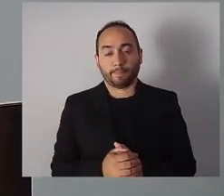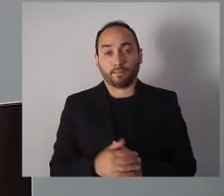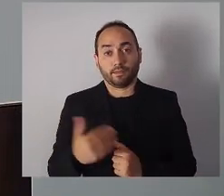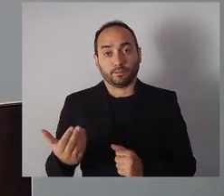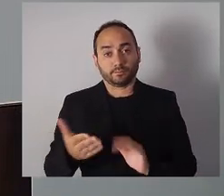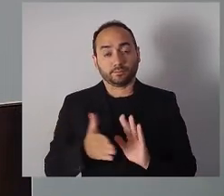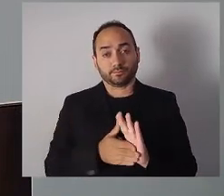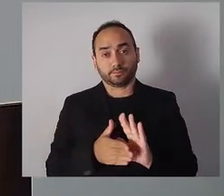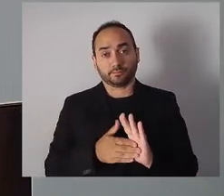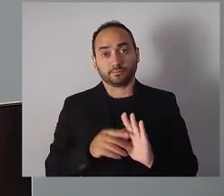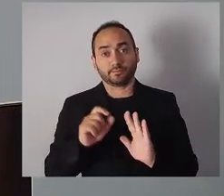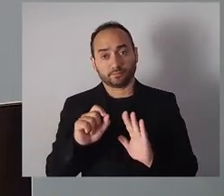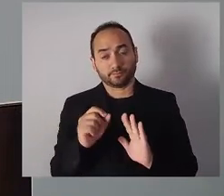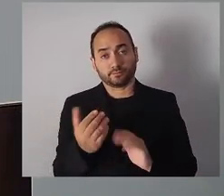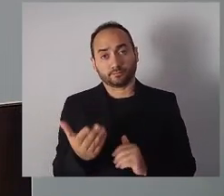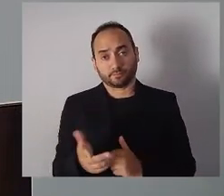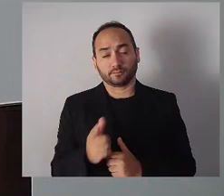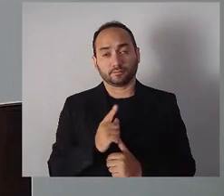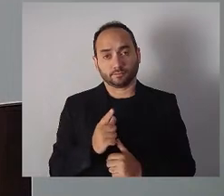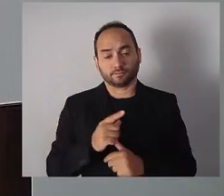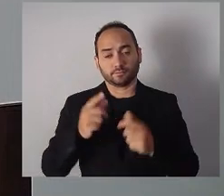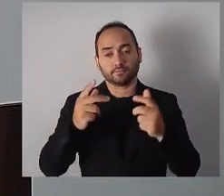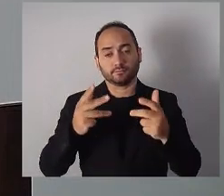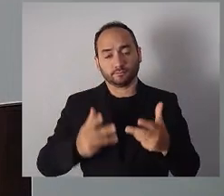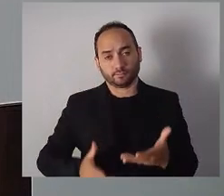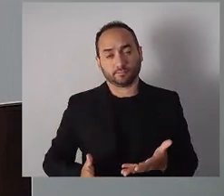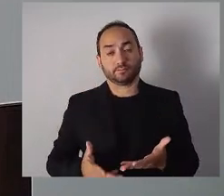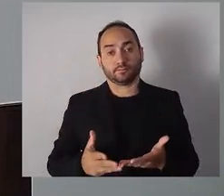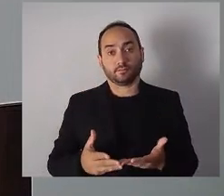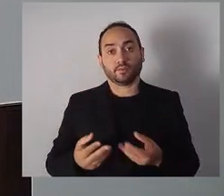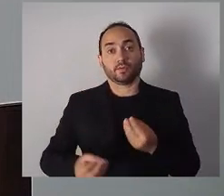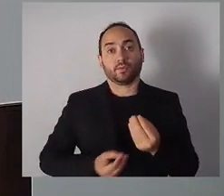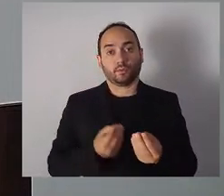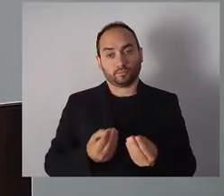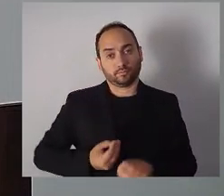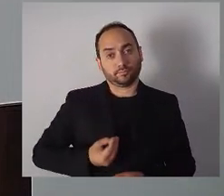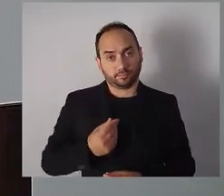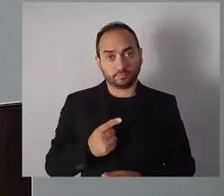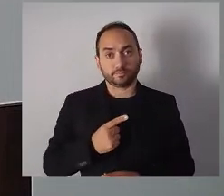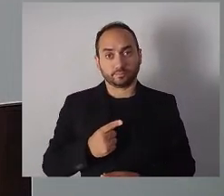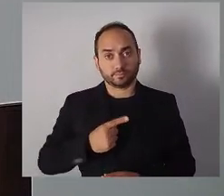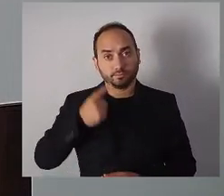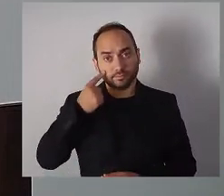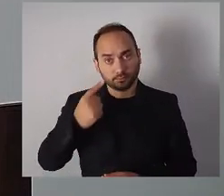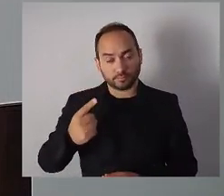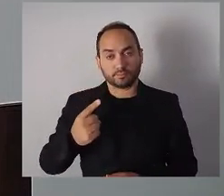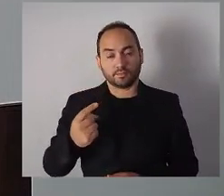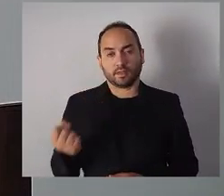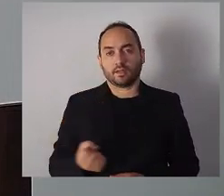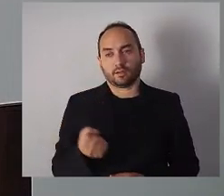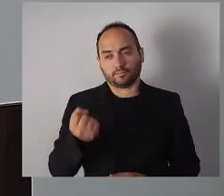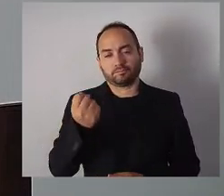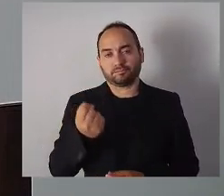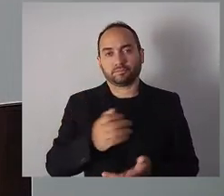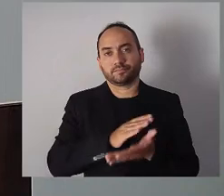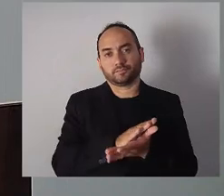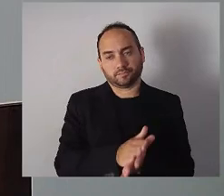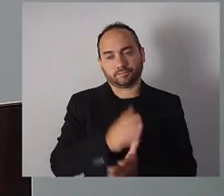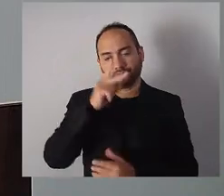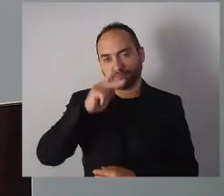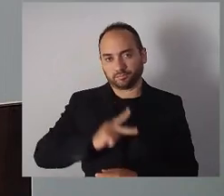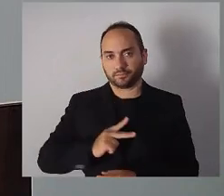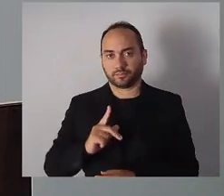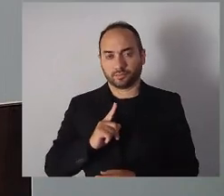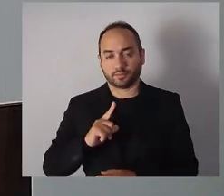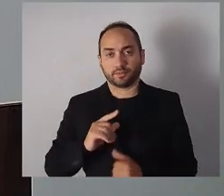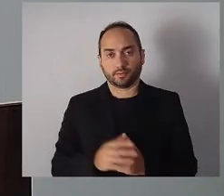prova dos autos nos demonstra claramente a existência da grave discriminação pessoal. É